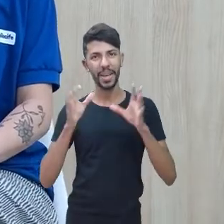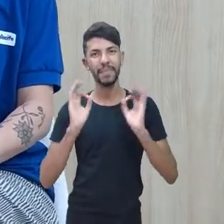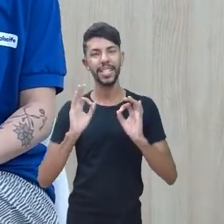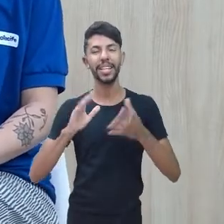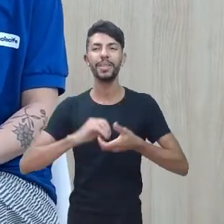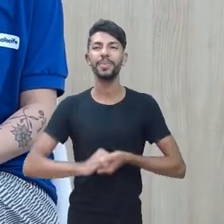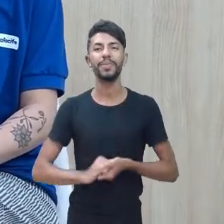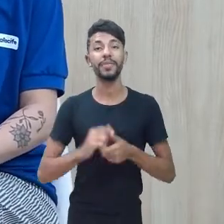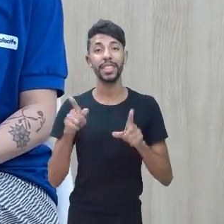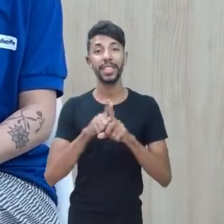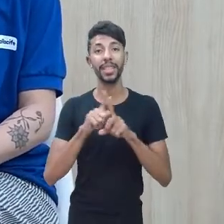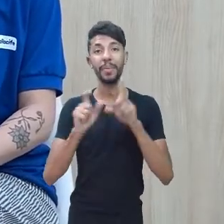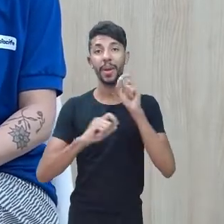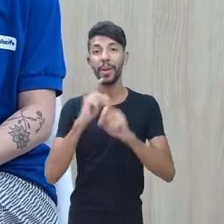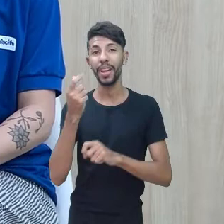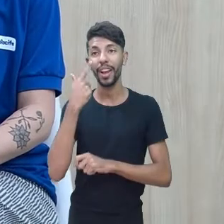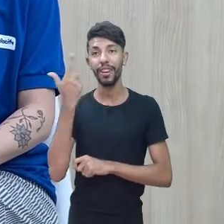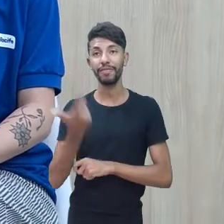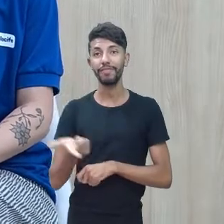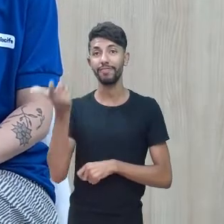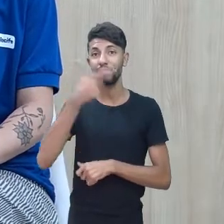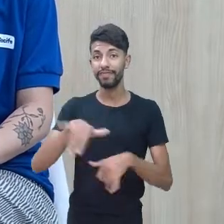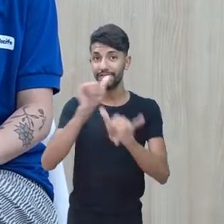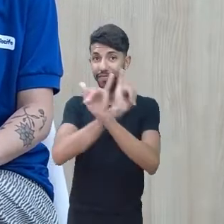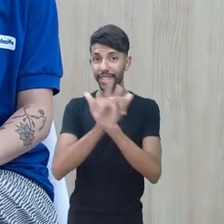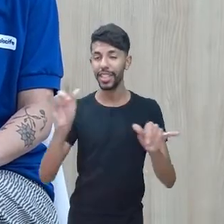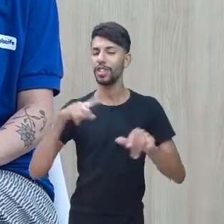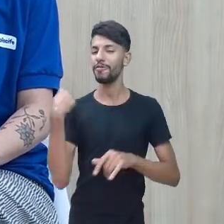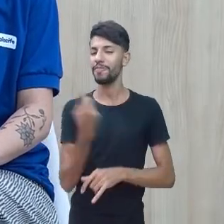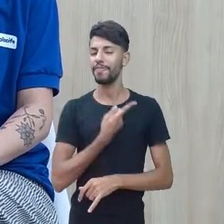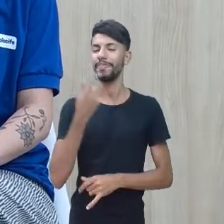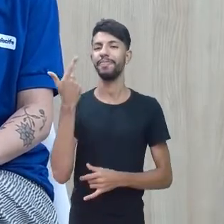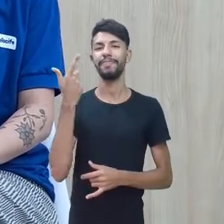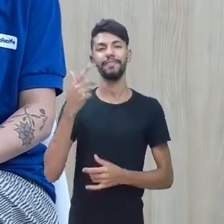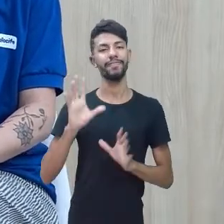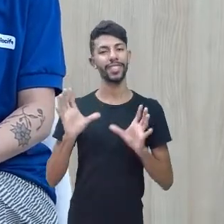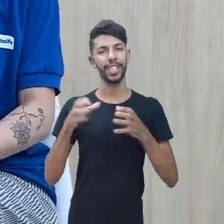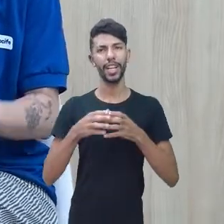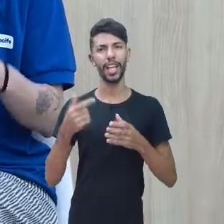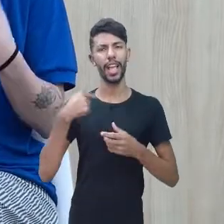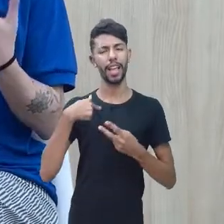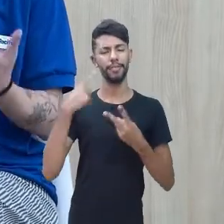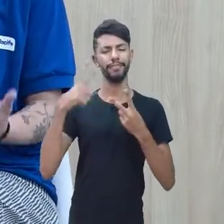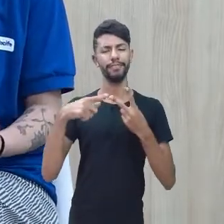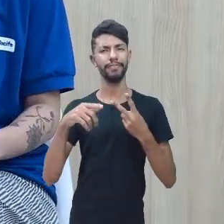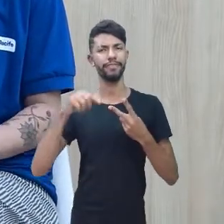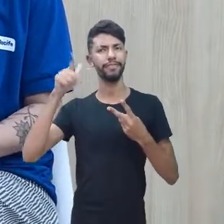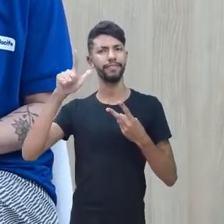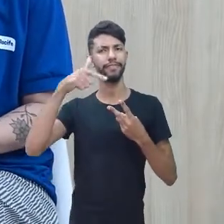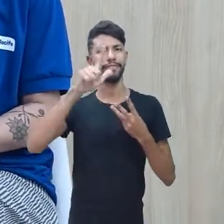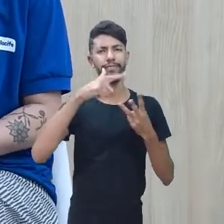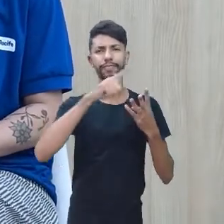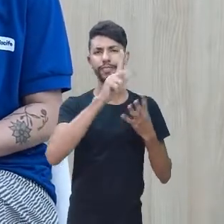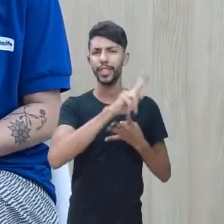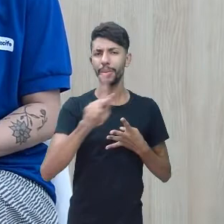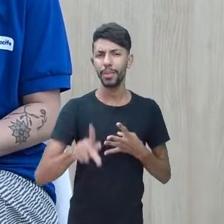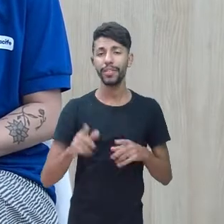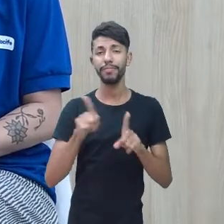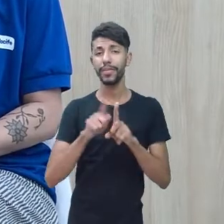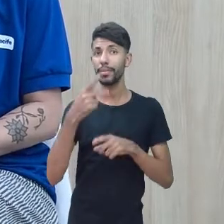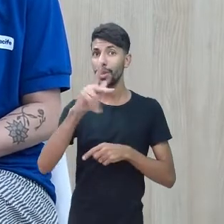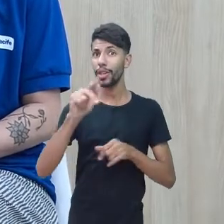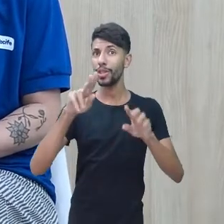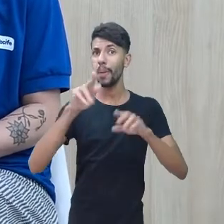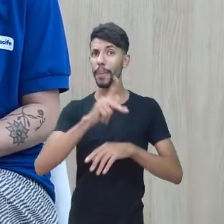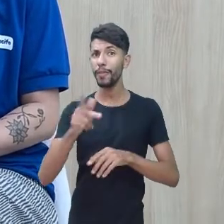E reforço sempre a vocês que somos essa equipe, né? Tem eu, o professor Gilson, o professor Alami e o seu professor